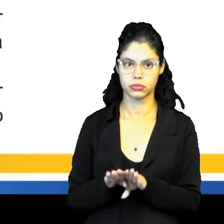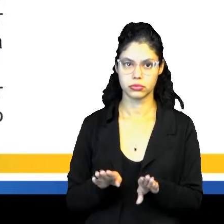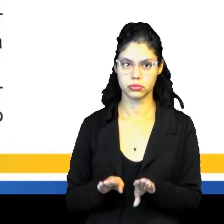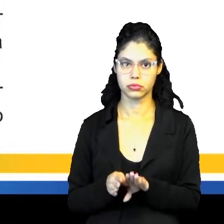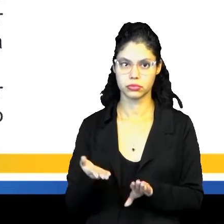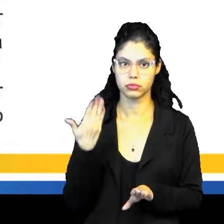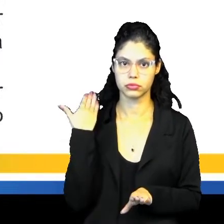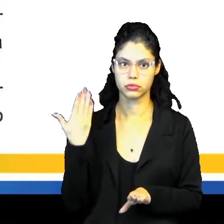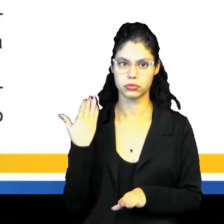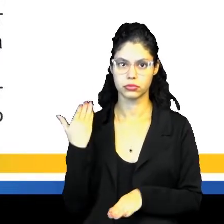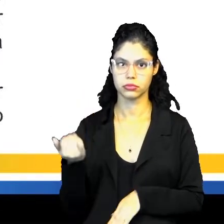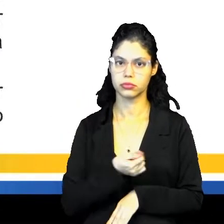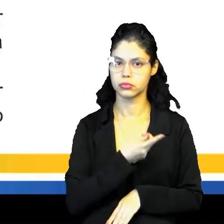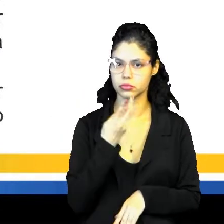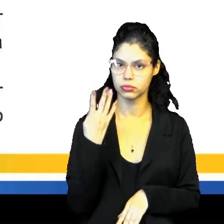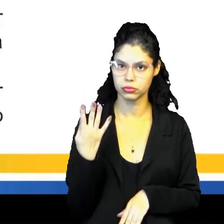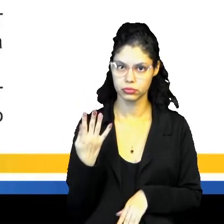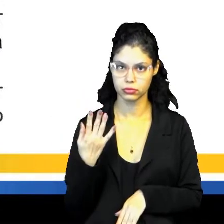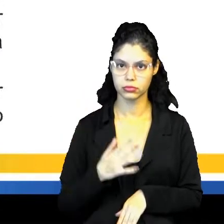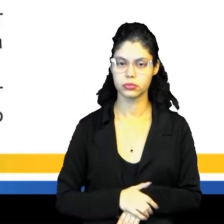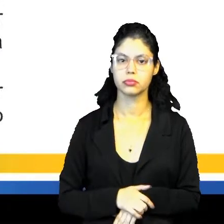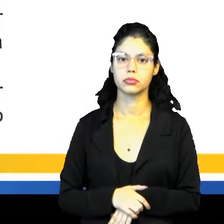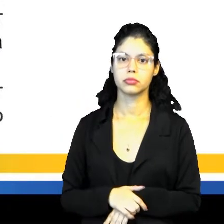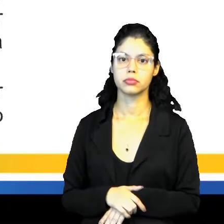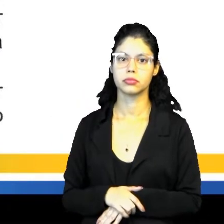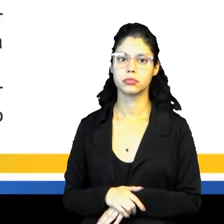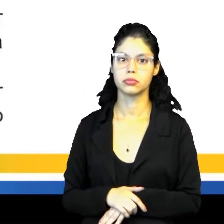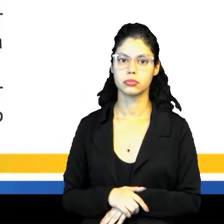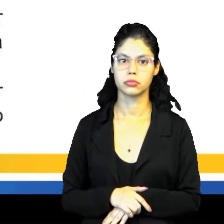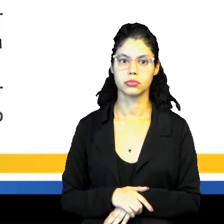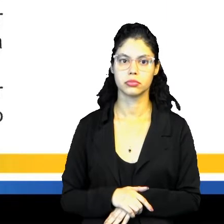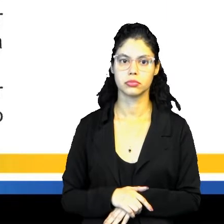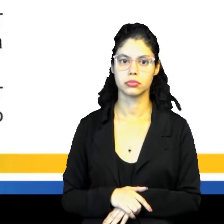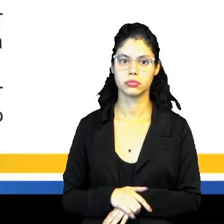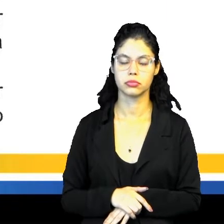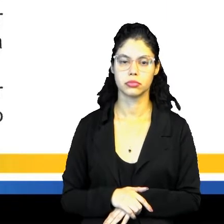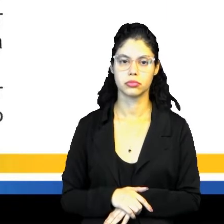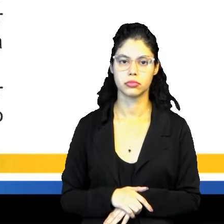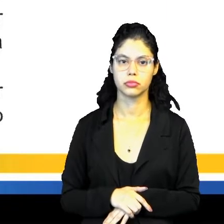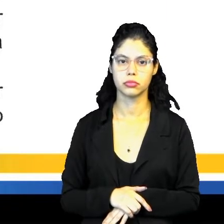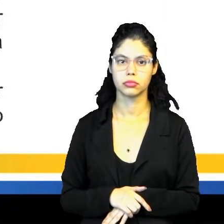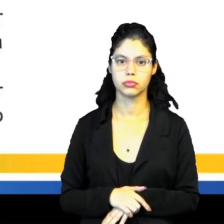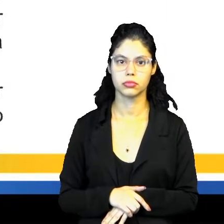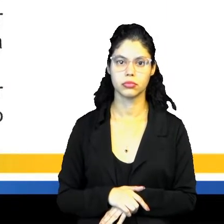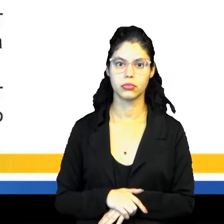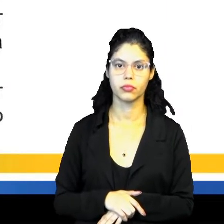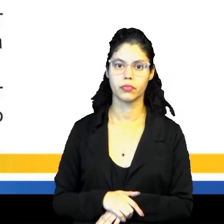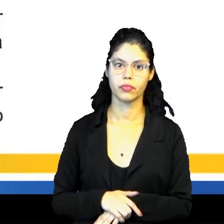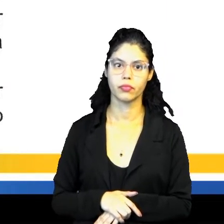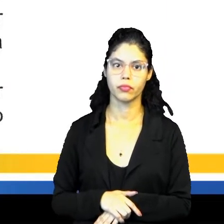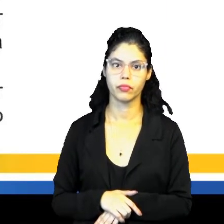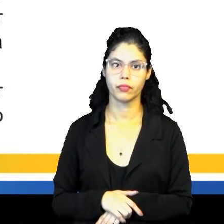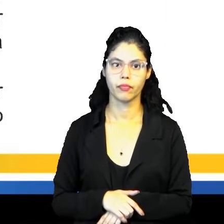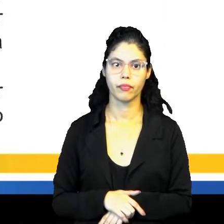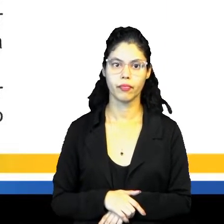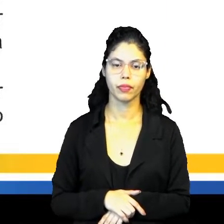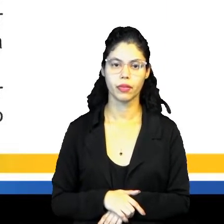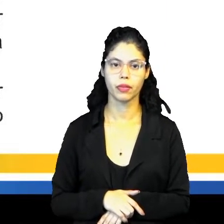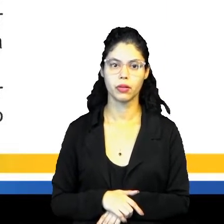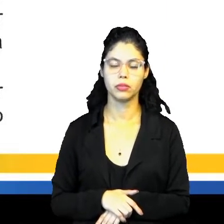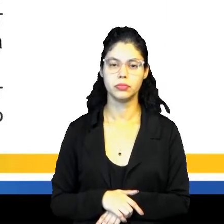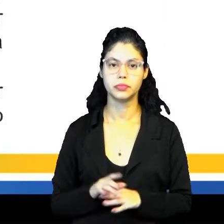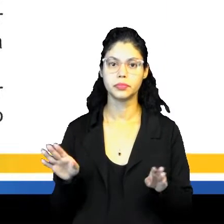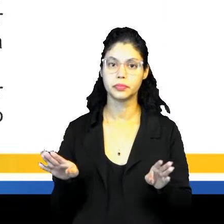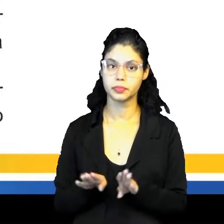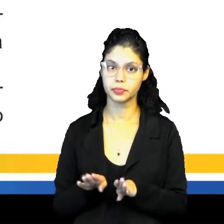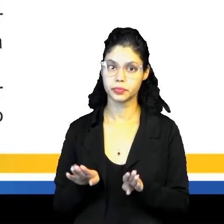refere ao passado, ou seja, ela contava. A palavra ali, né? Decidiu, tá?